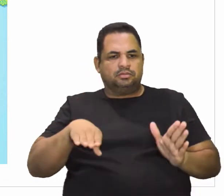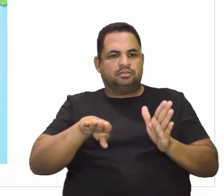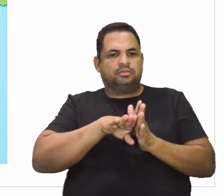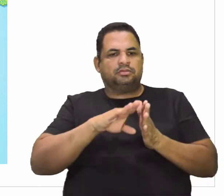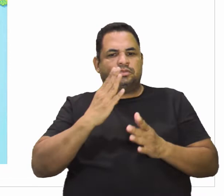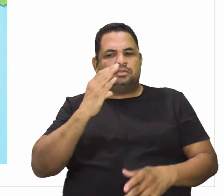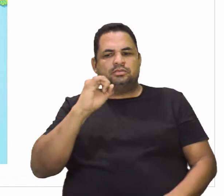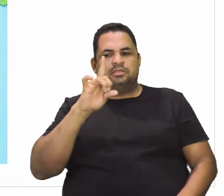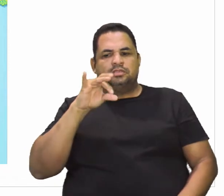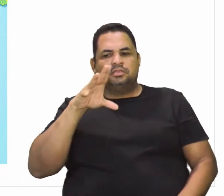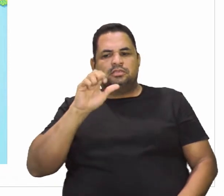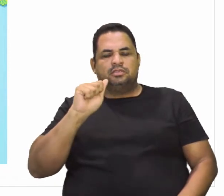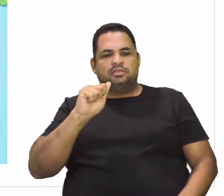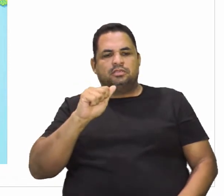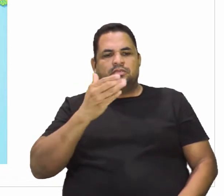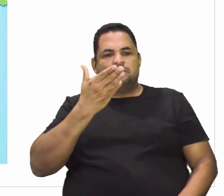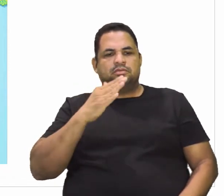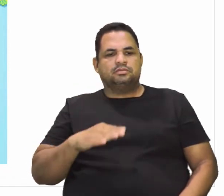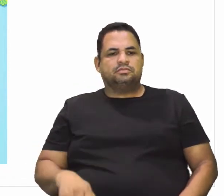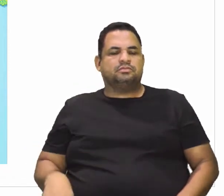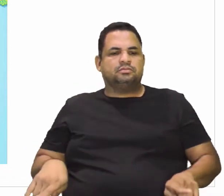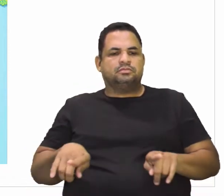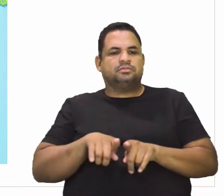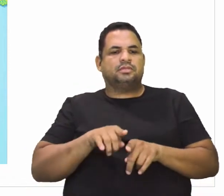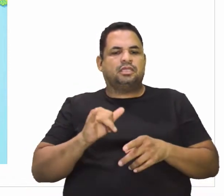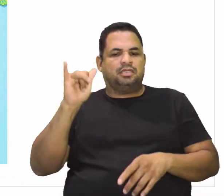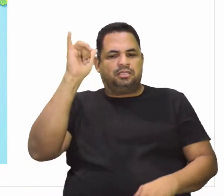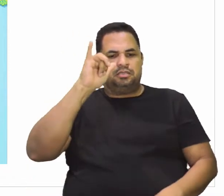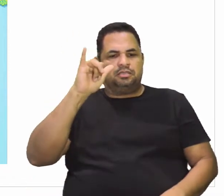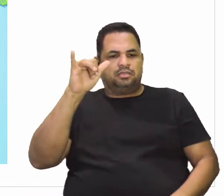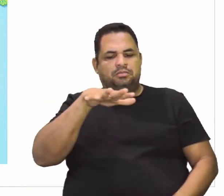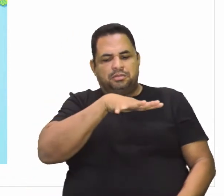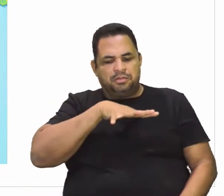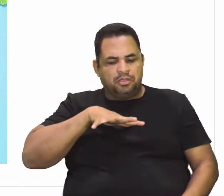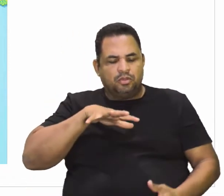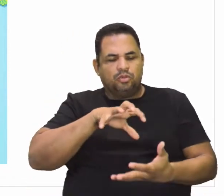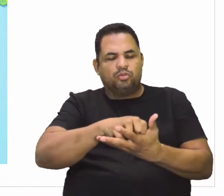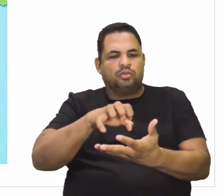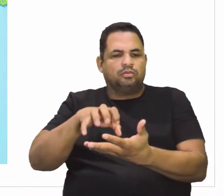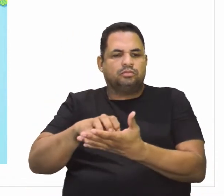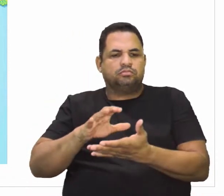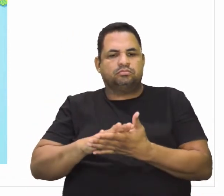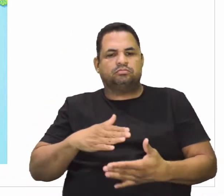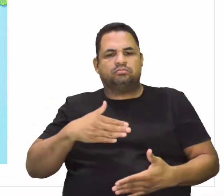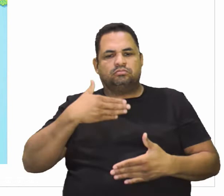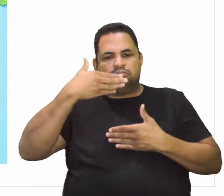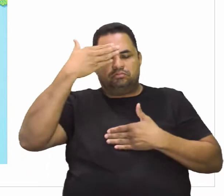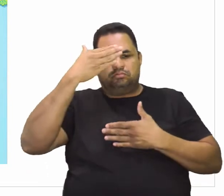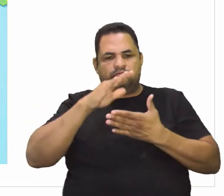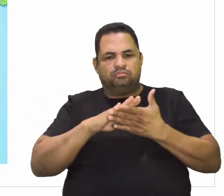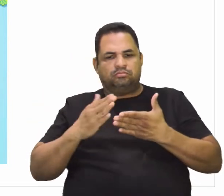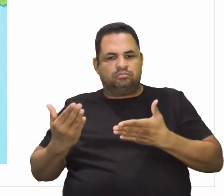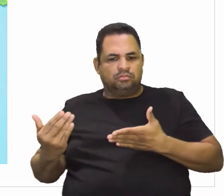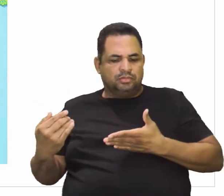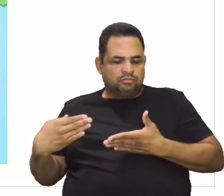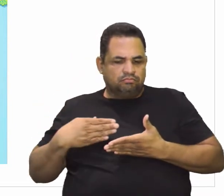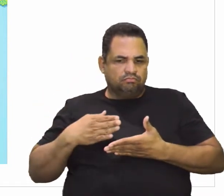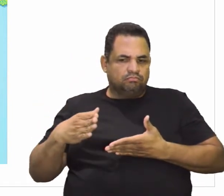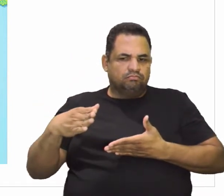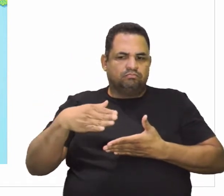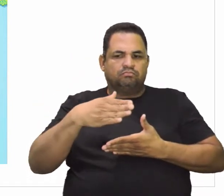vão ocupar a Sicília. Até Sicília, lá na Itália, vão ser ocupados pelos árabes. Então, ele sai do Oceano Índico e